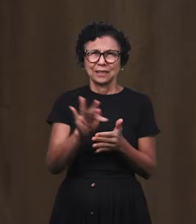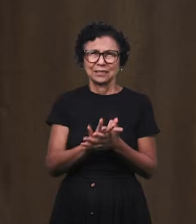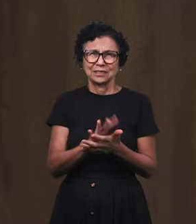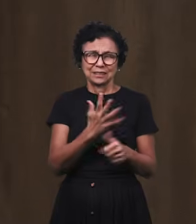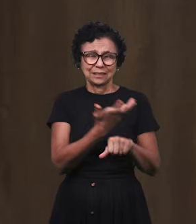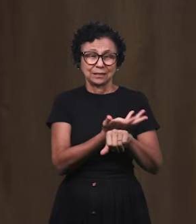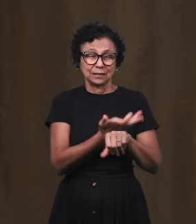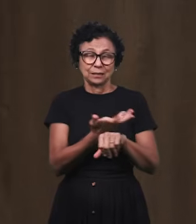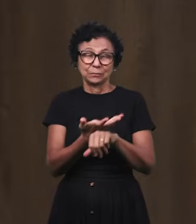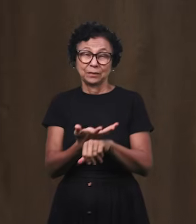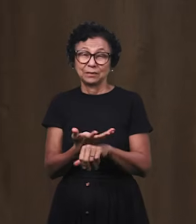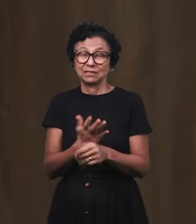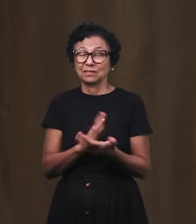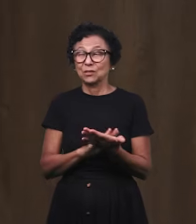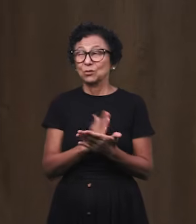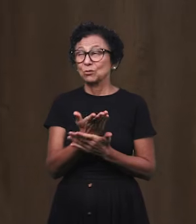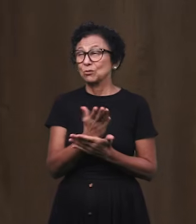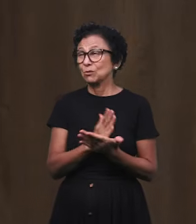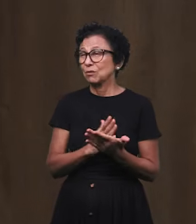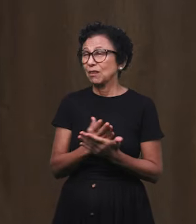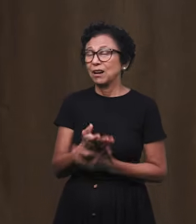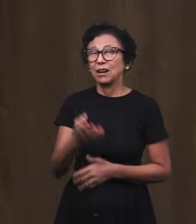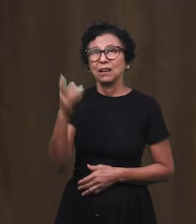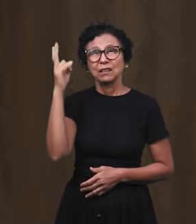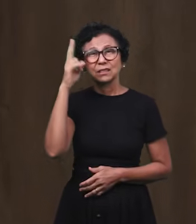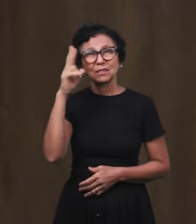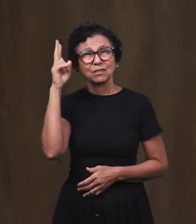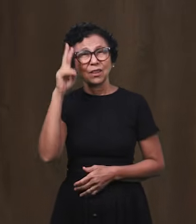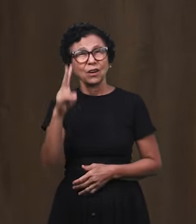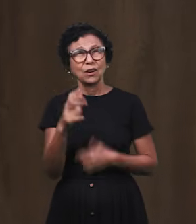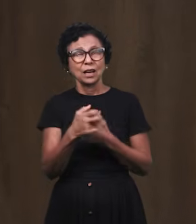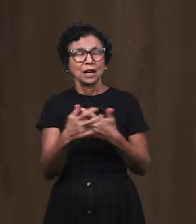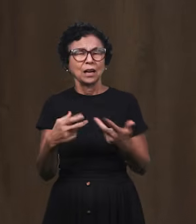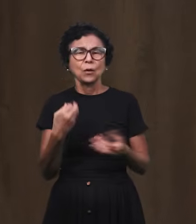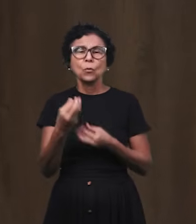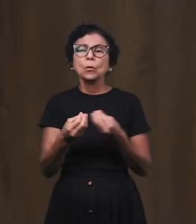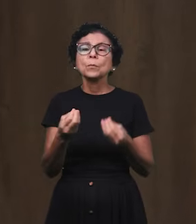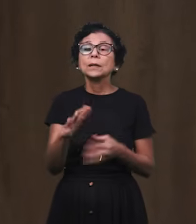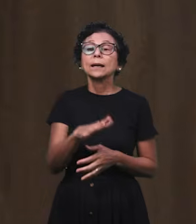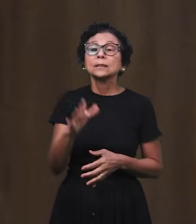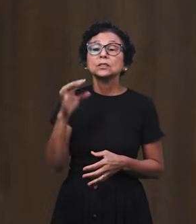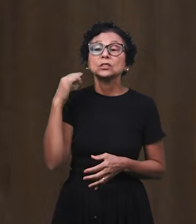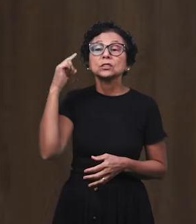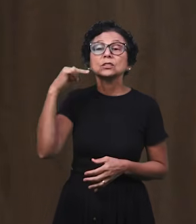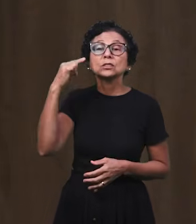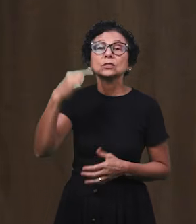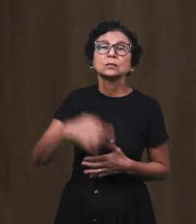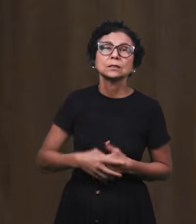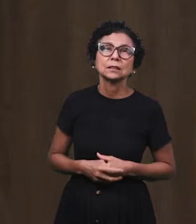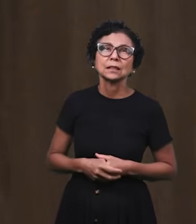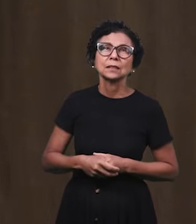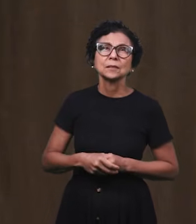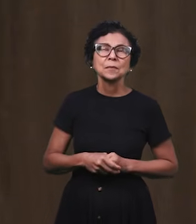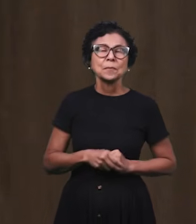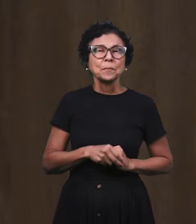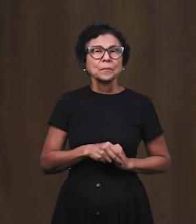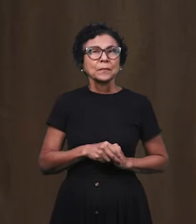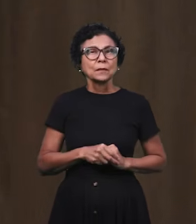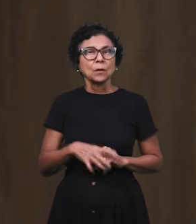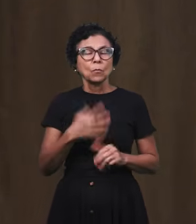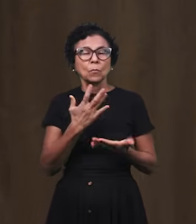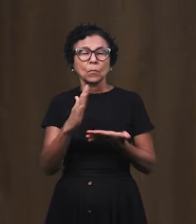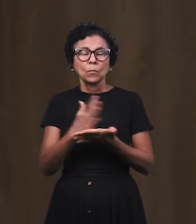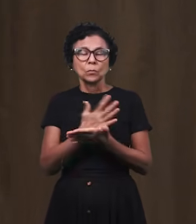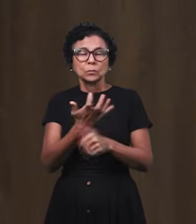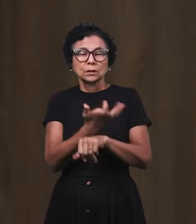ver como que funciona o direito, mas você vai naquelas matérias introdutórias. Então é importante o aluno já entrar na faculdade com essa, assim,